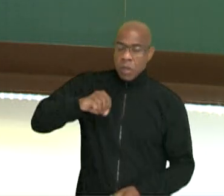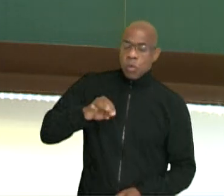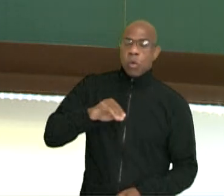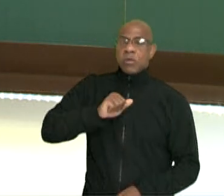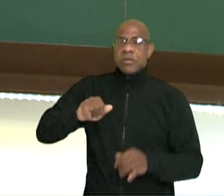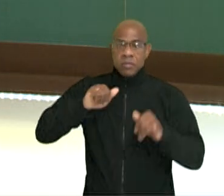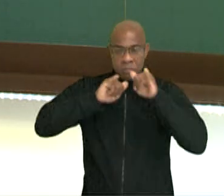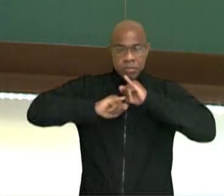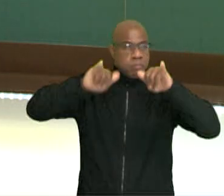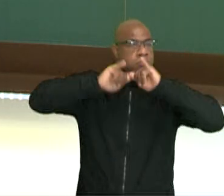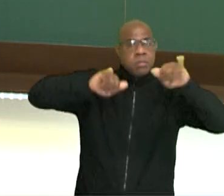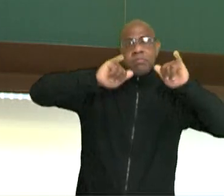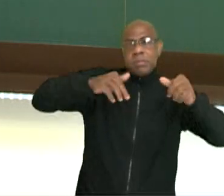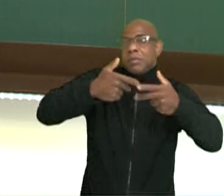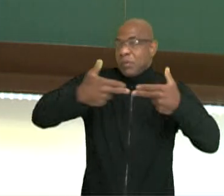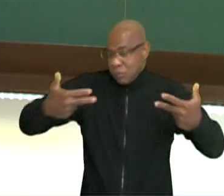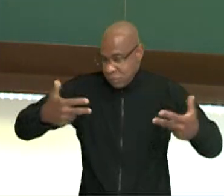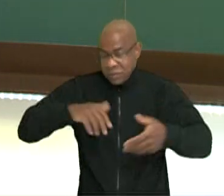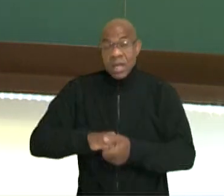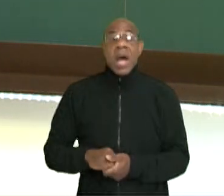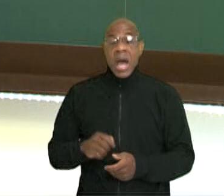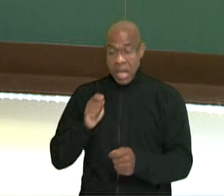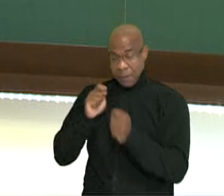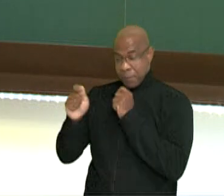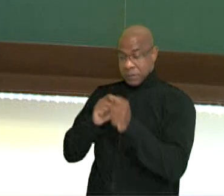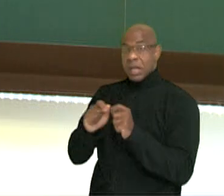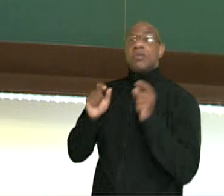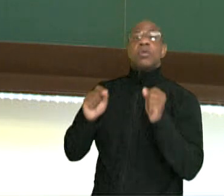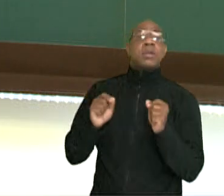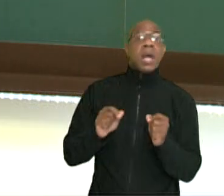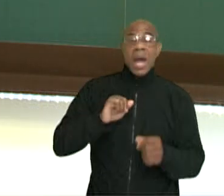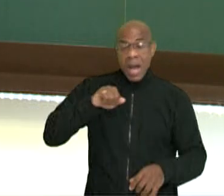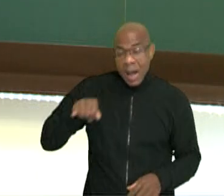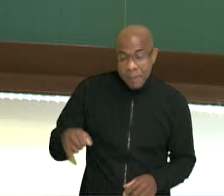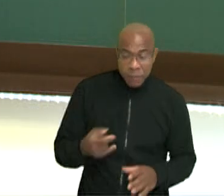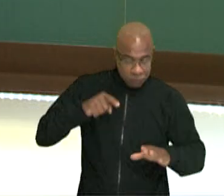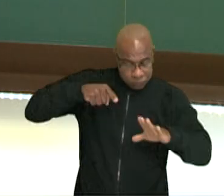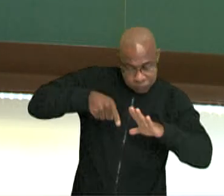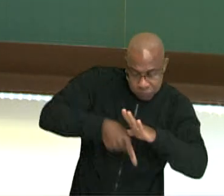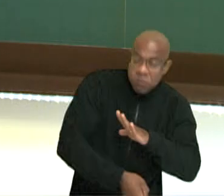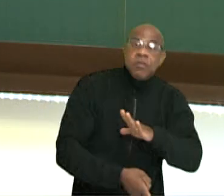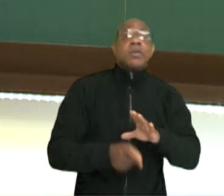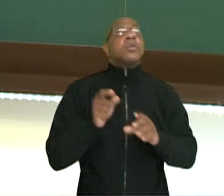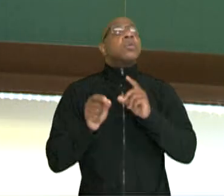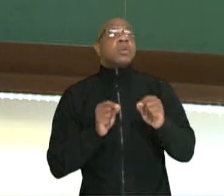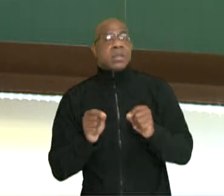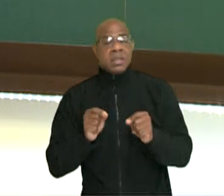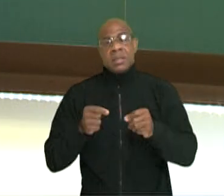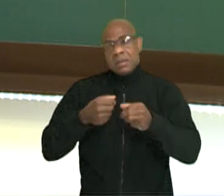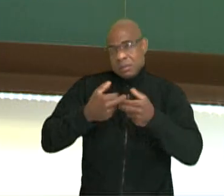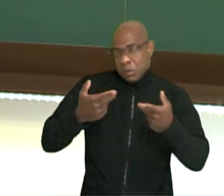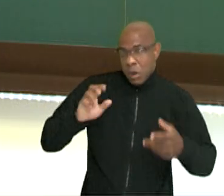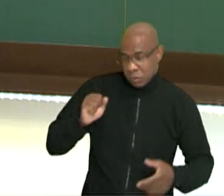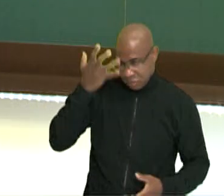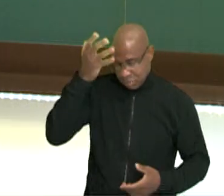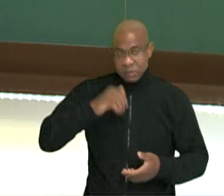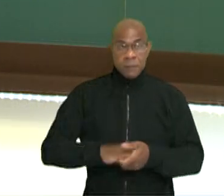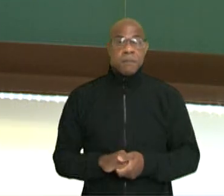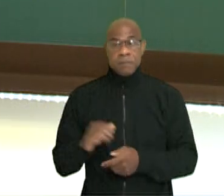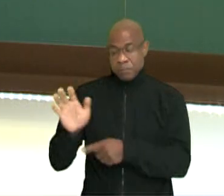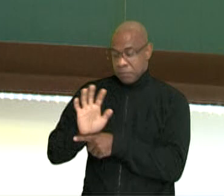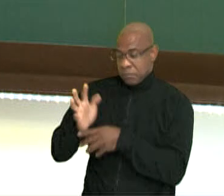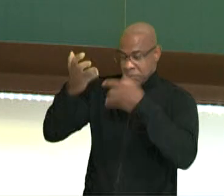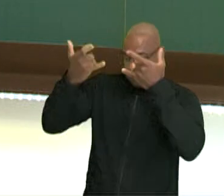relata, noticia naquele momento, a reportagem aprofunda a questão. Nesse vídeo,